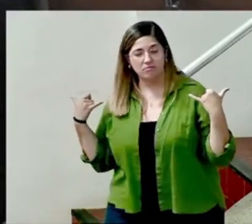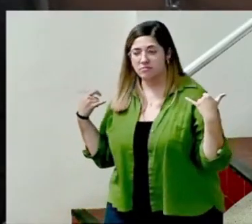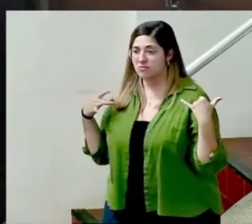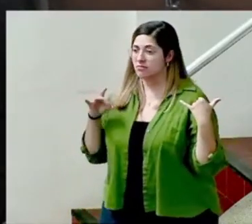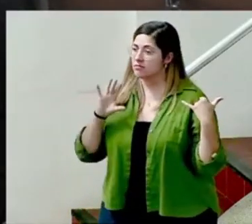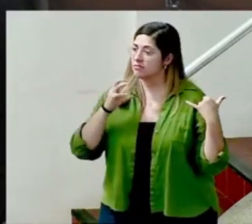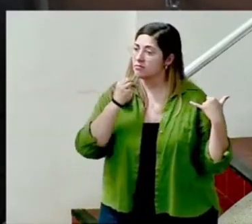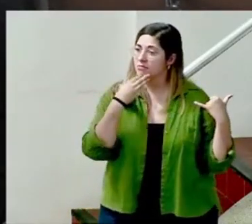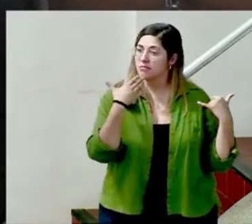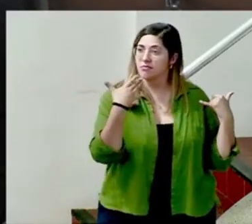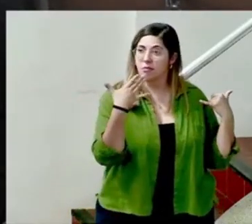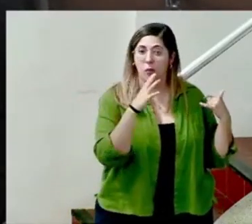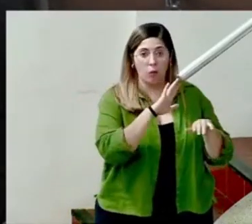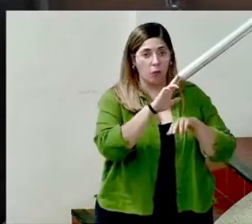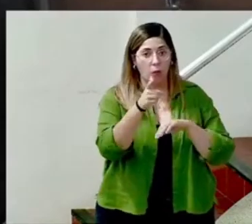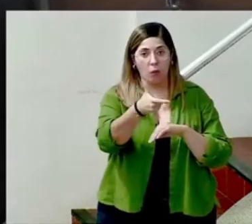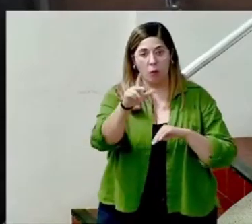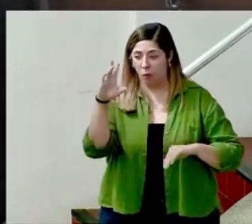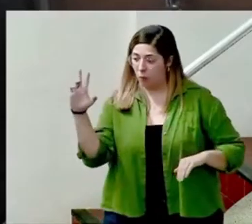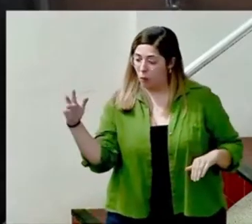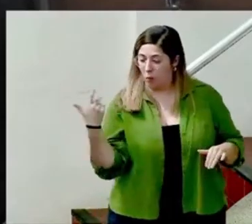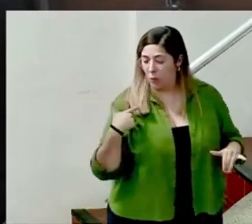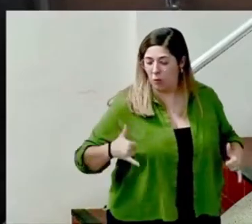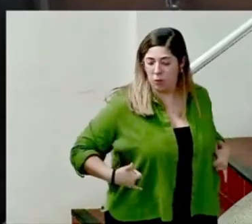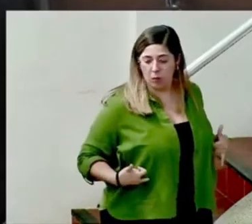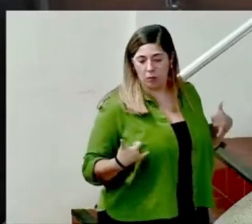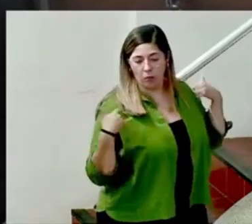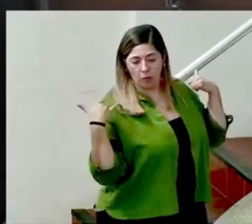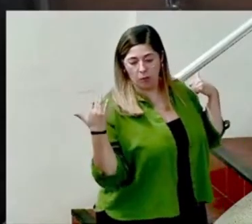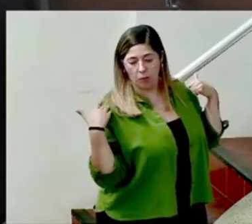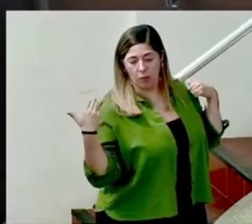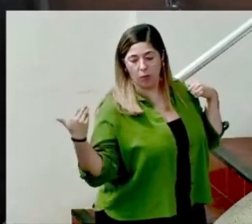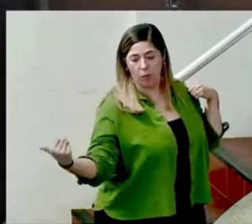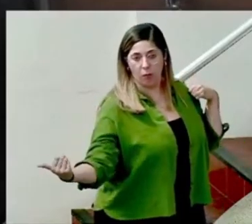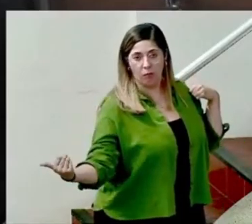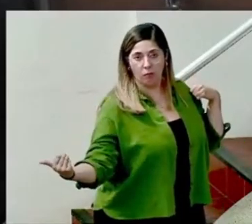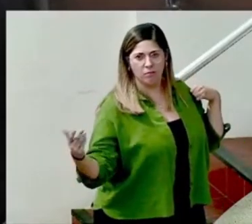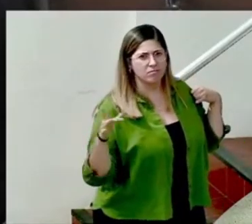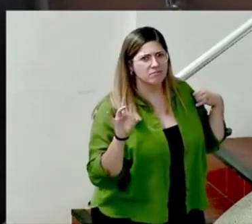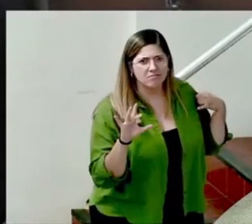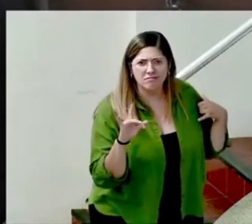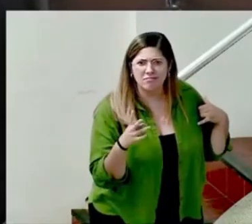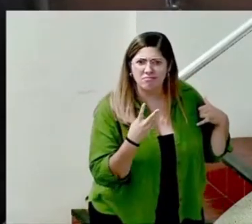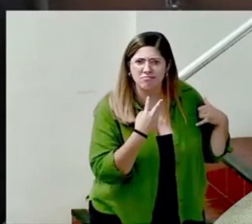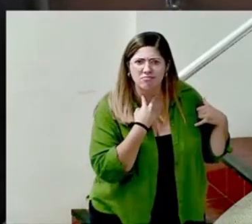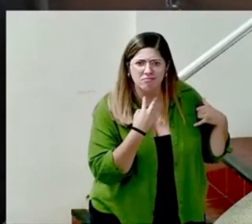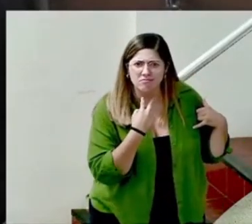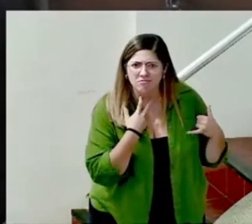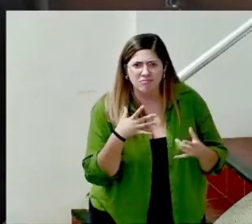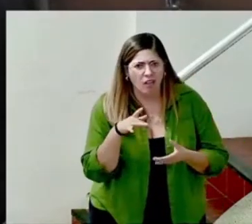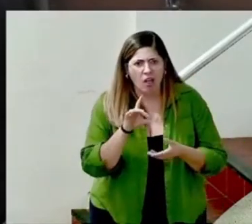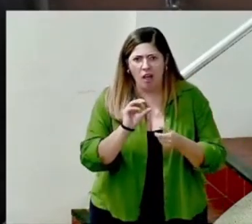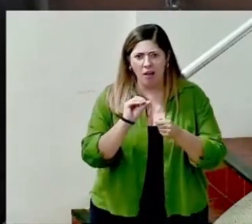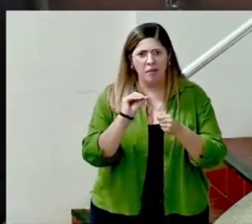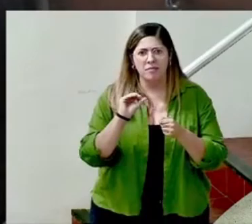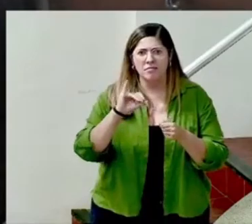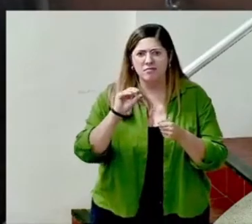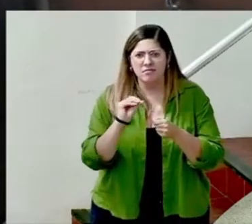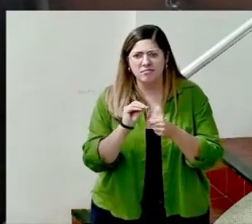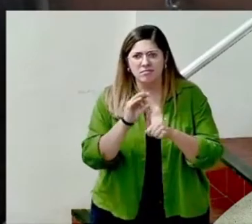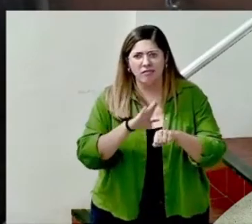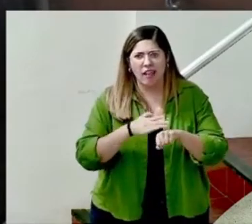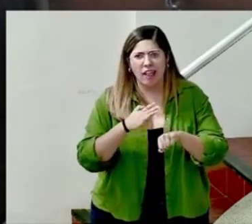coisas para serem vistos, que oram para serem notados, até fazem jejuns para que